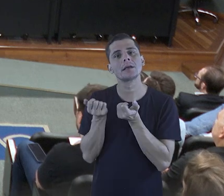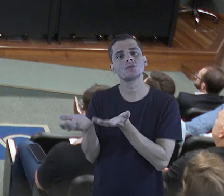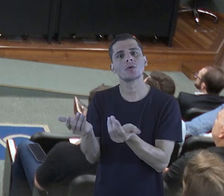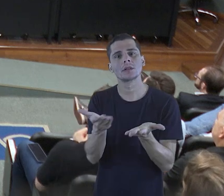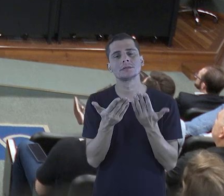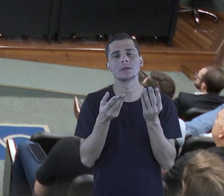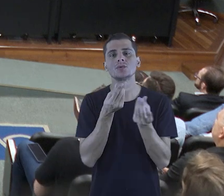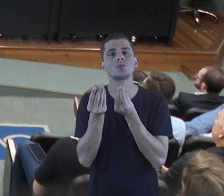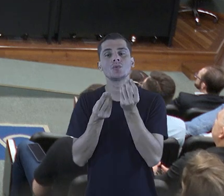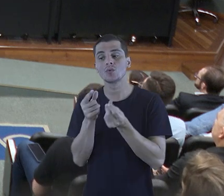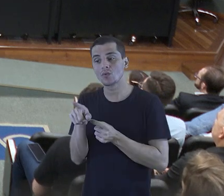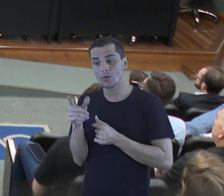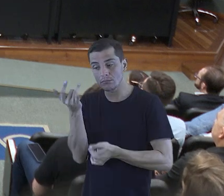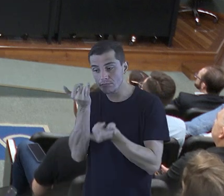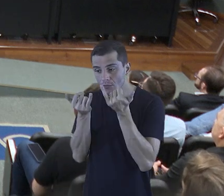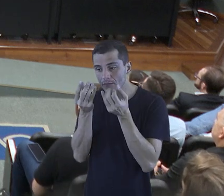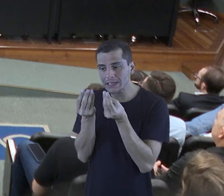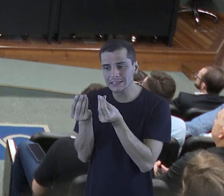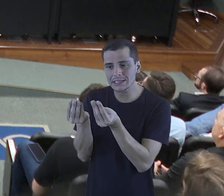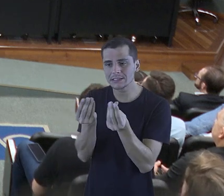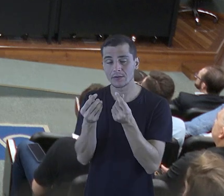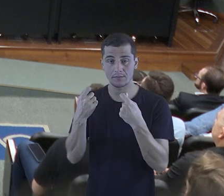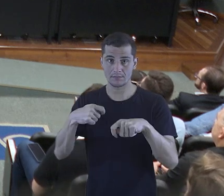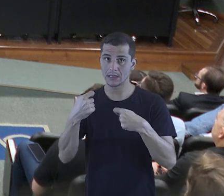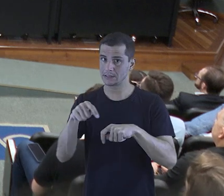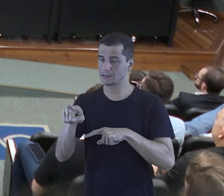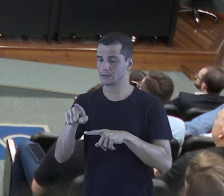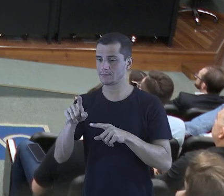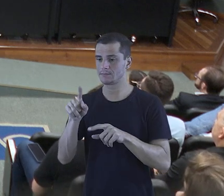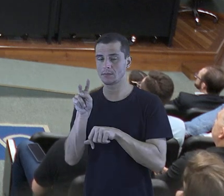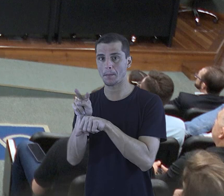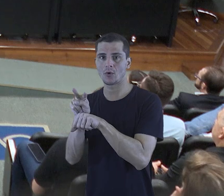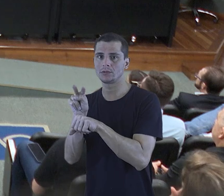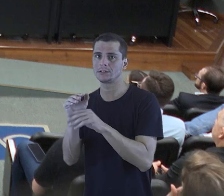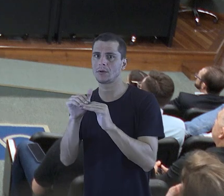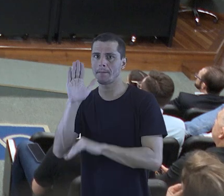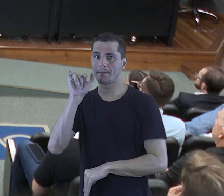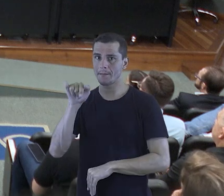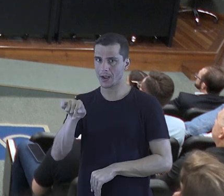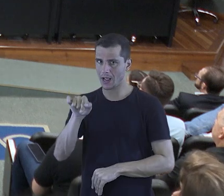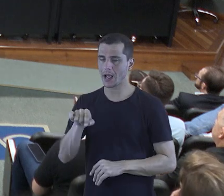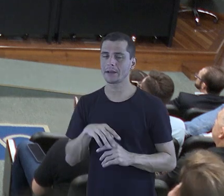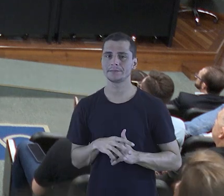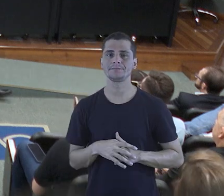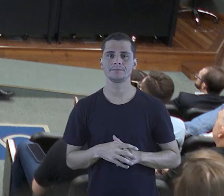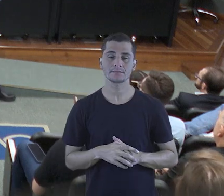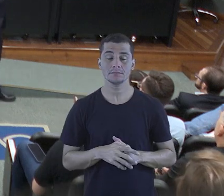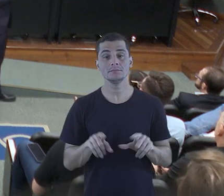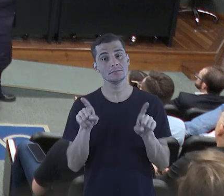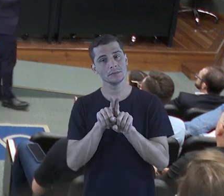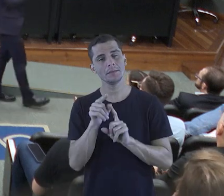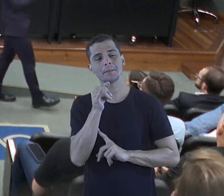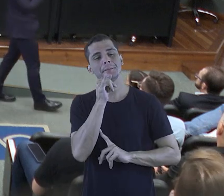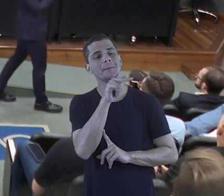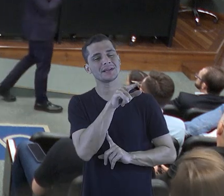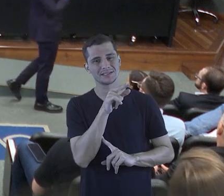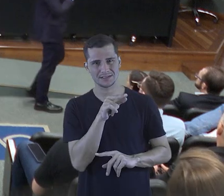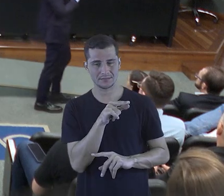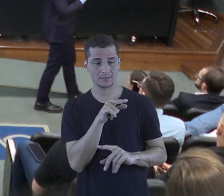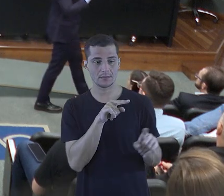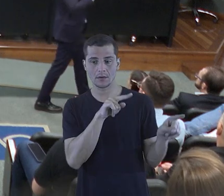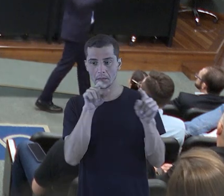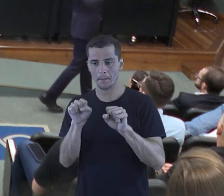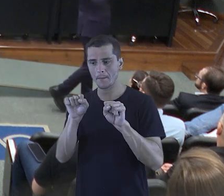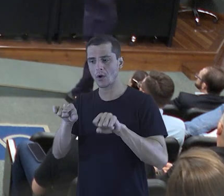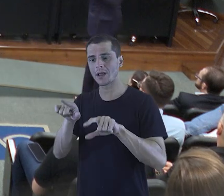devem receber também uma proteção adicional. E aí, a gente pode trazer o teu exemplo para dizer o seguinte, ainda que a Assembleia